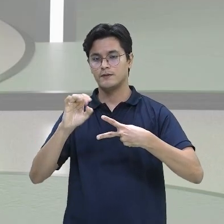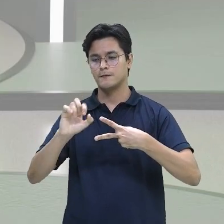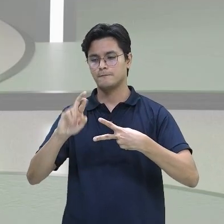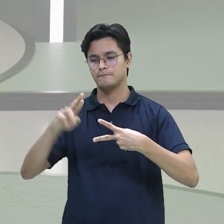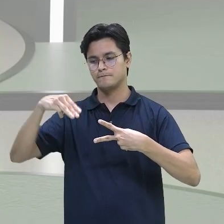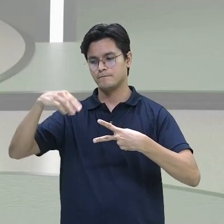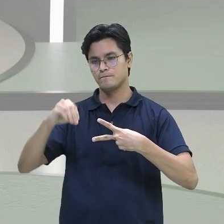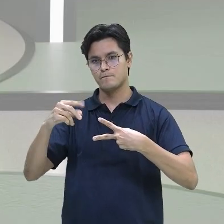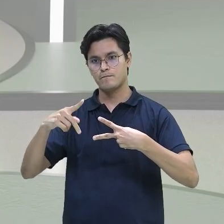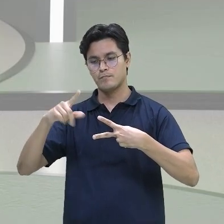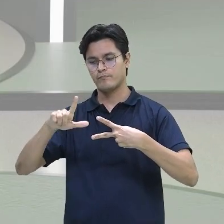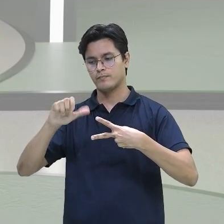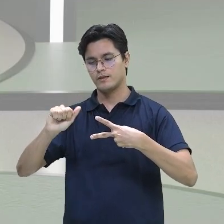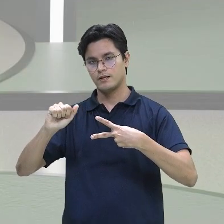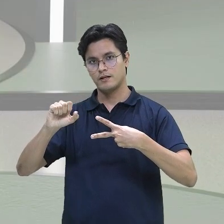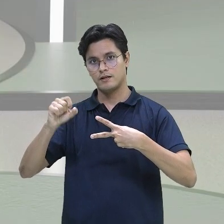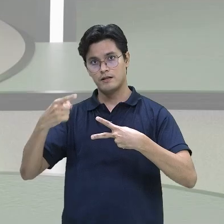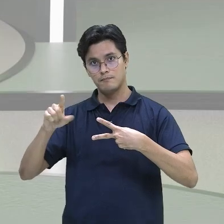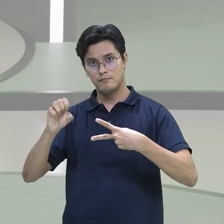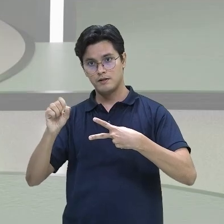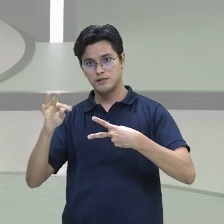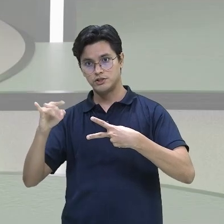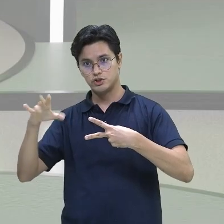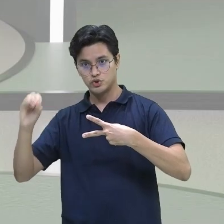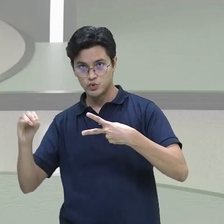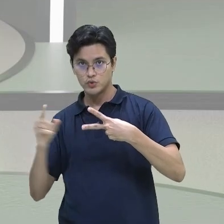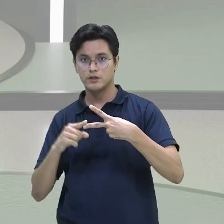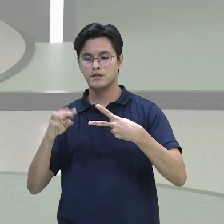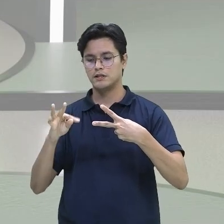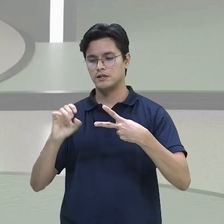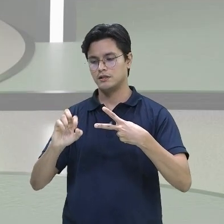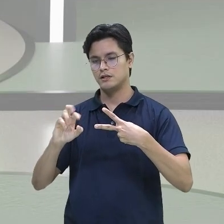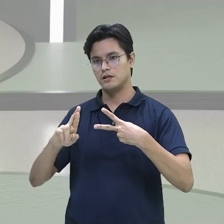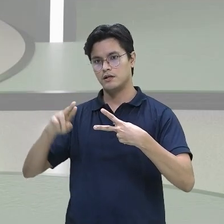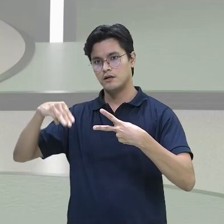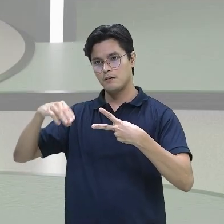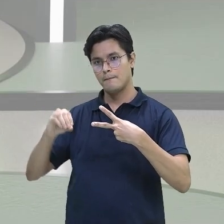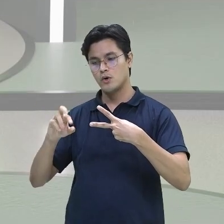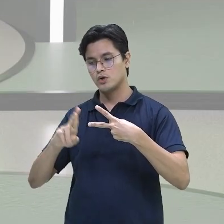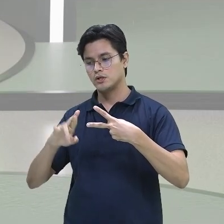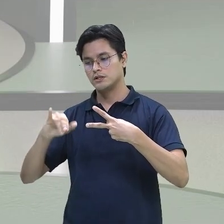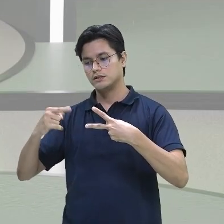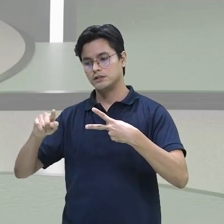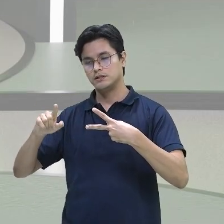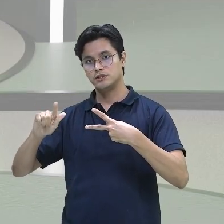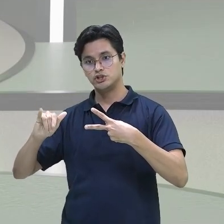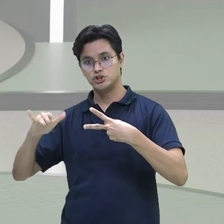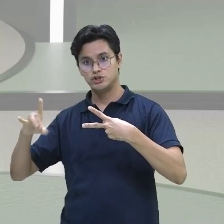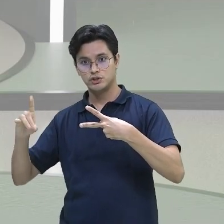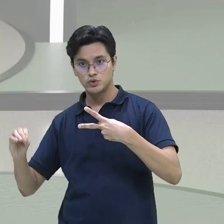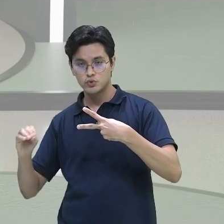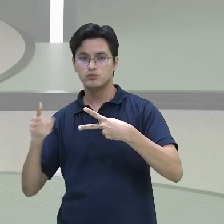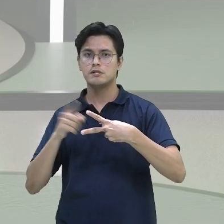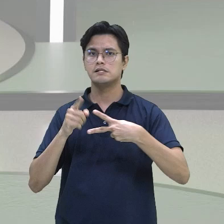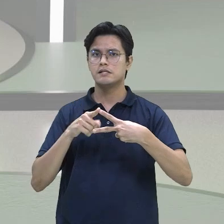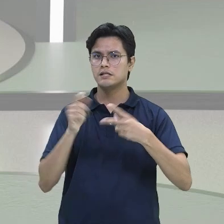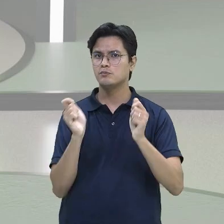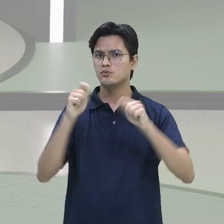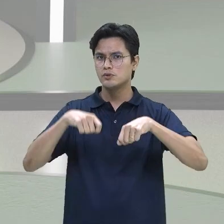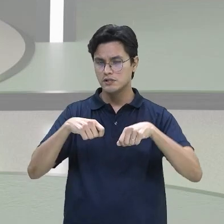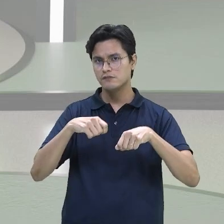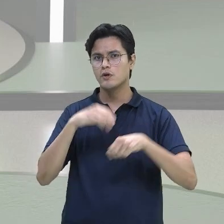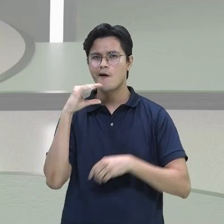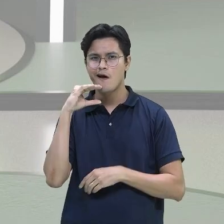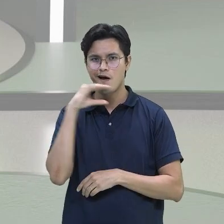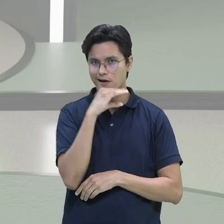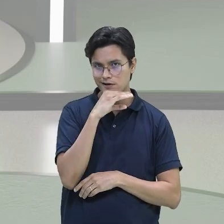O termoplástico você pode termocalor, você pode aquecer, ele vai derreter e você pode formar